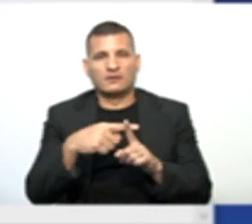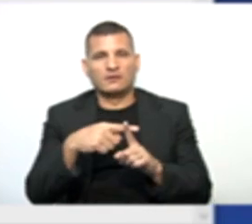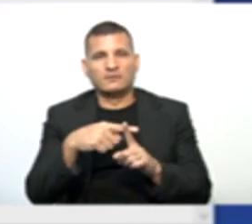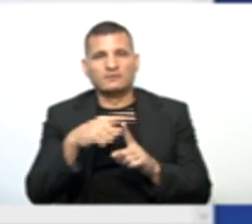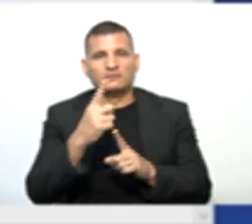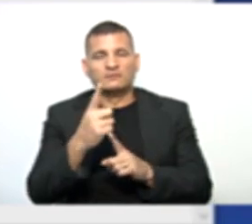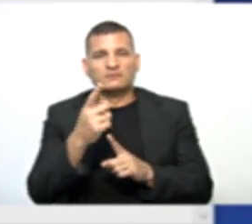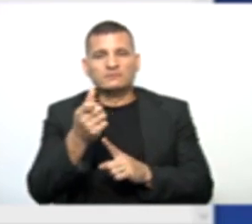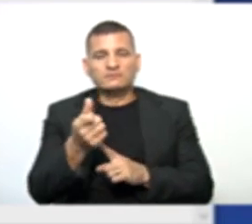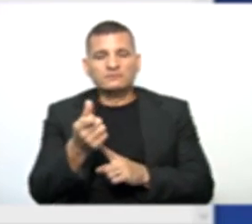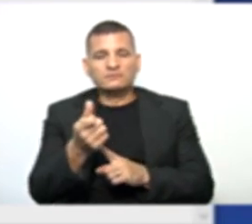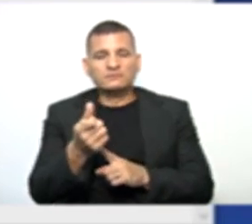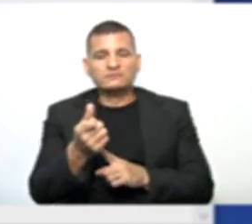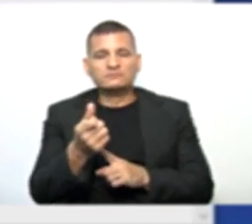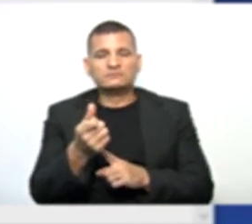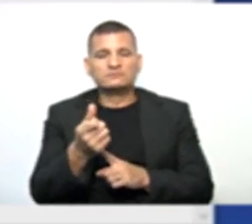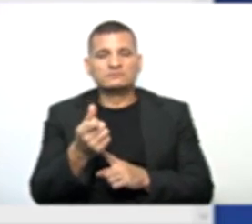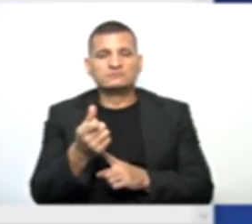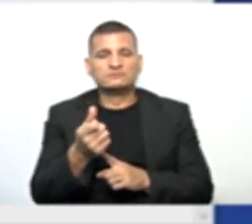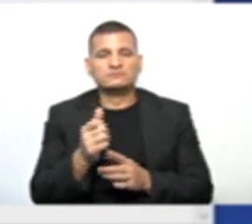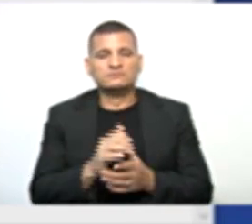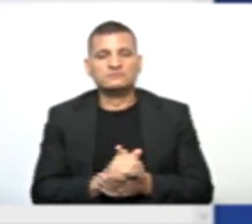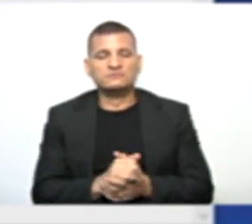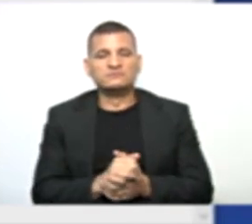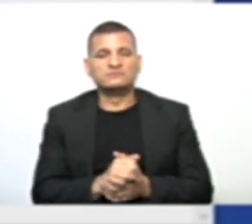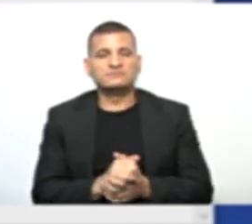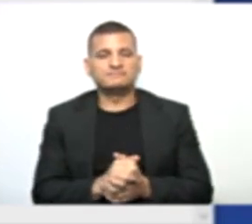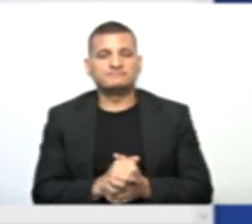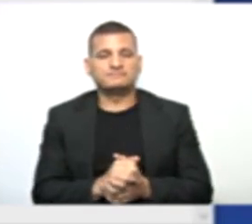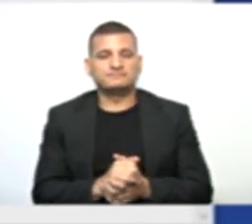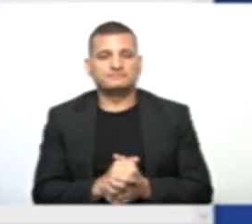Aí, ele volta aqui e pergunta, 6, que é o i,